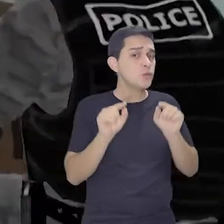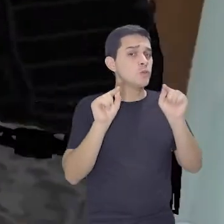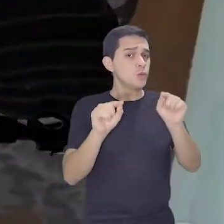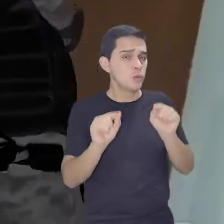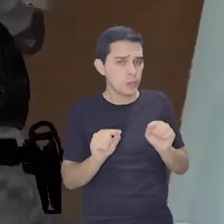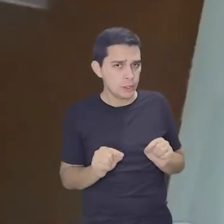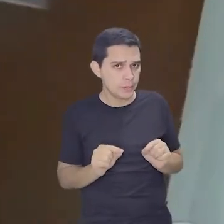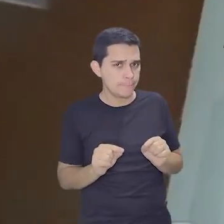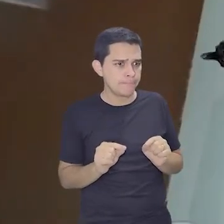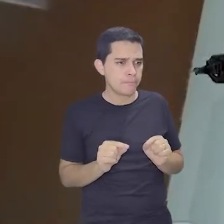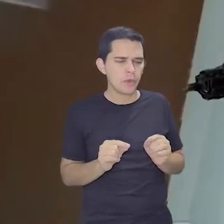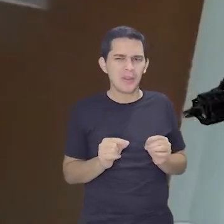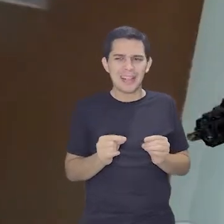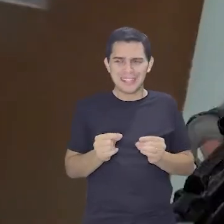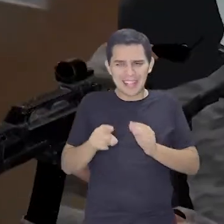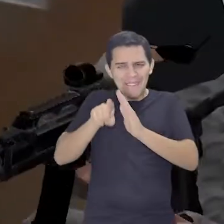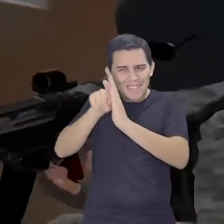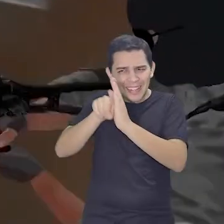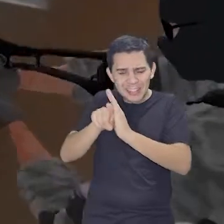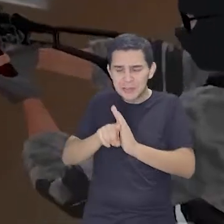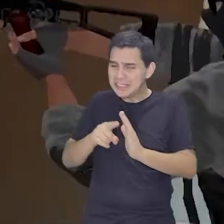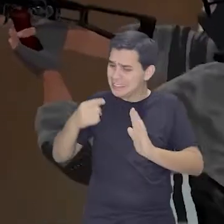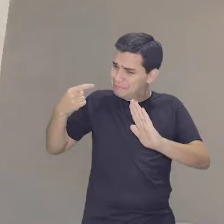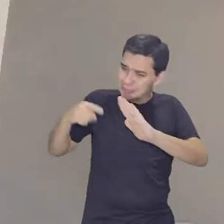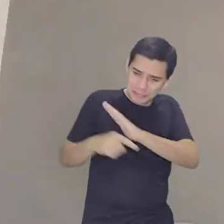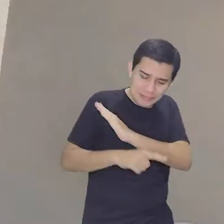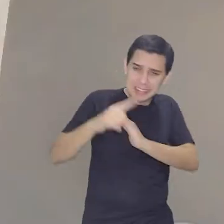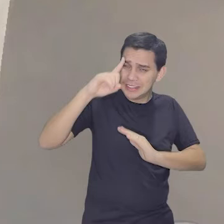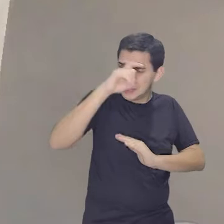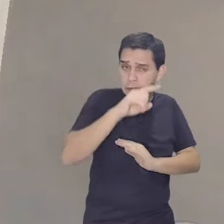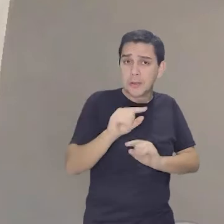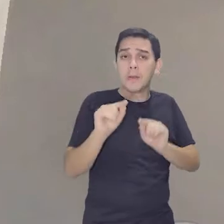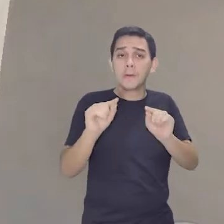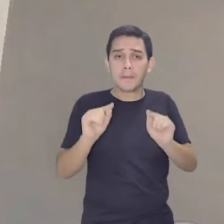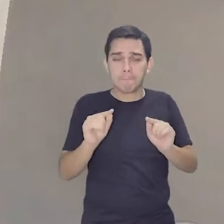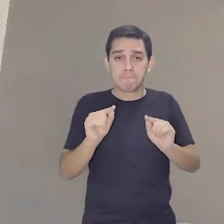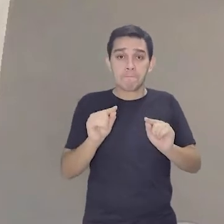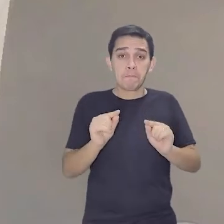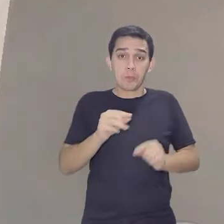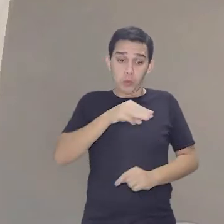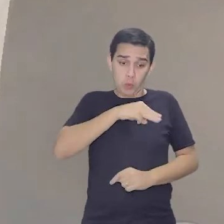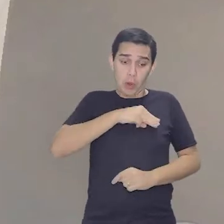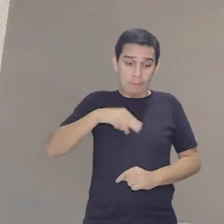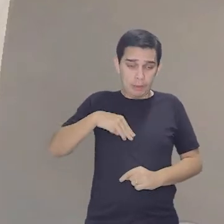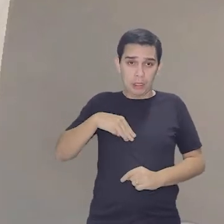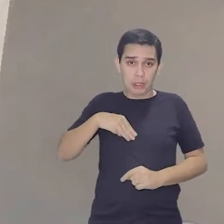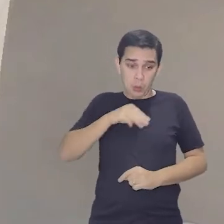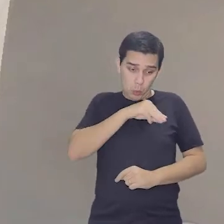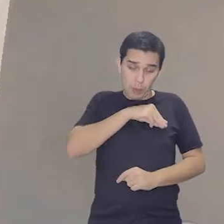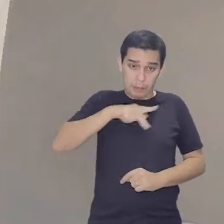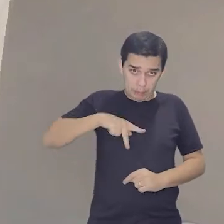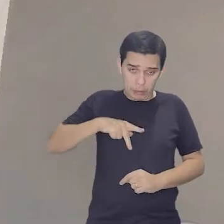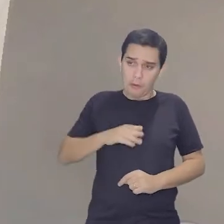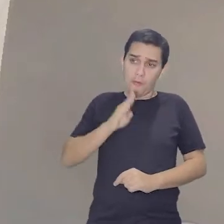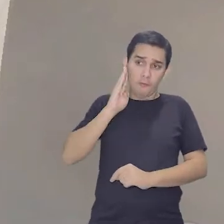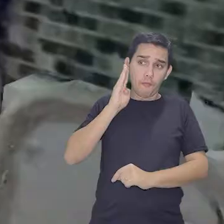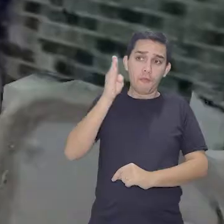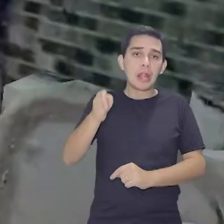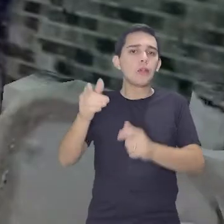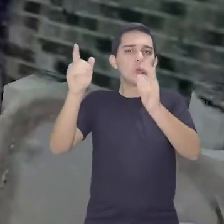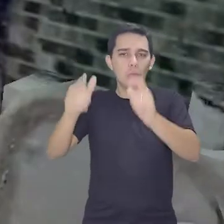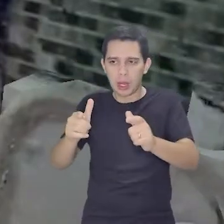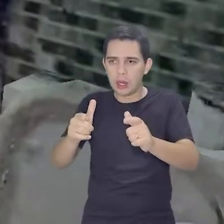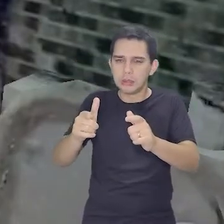Para você ter uma ideia da complexidade, a gente fez o Ministério Público fez uma diligência no local do crime, além